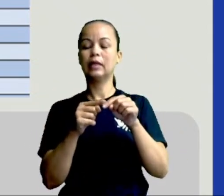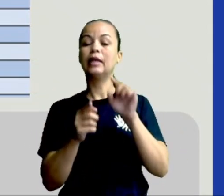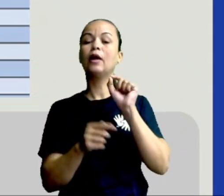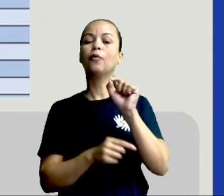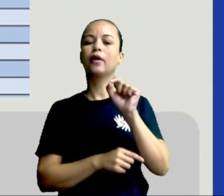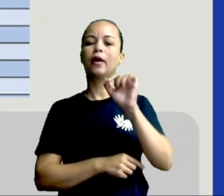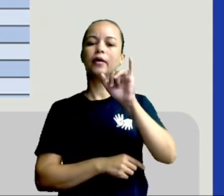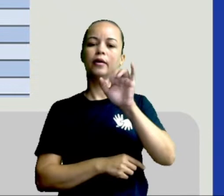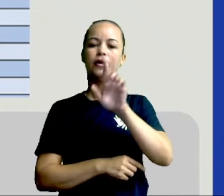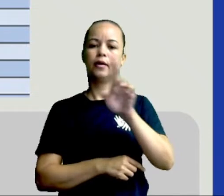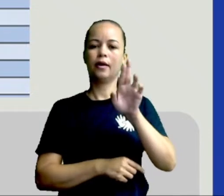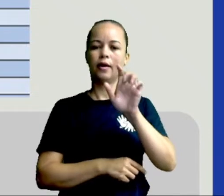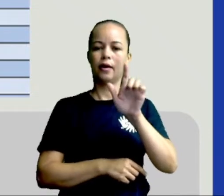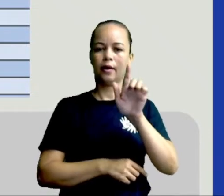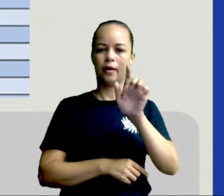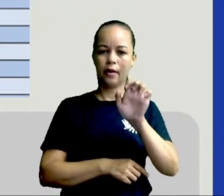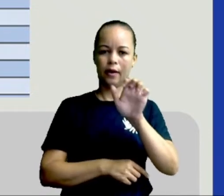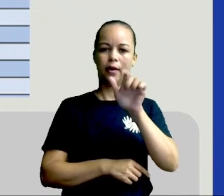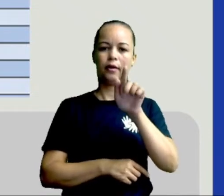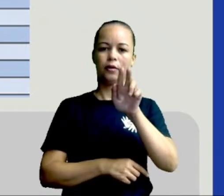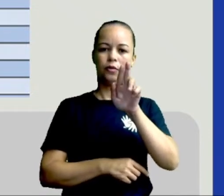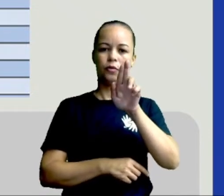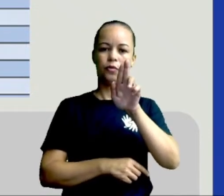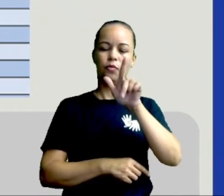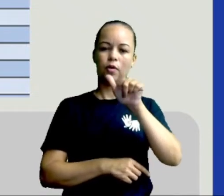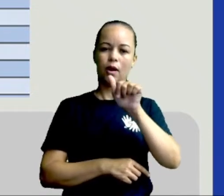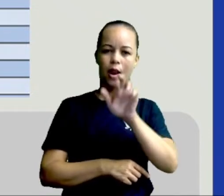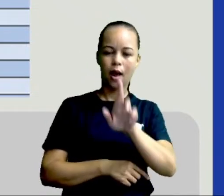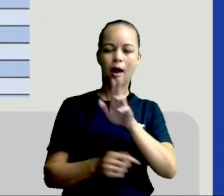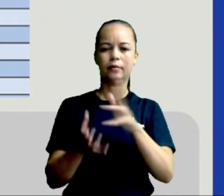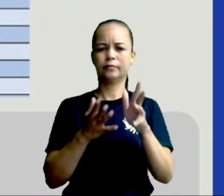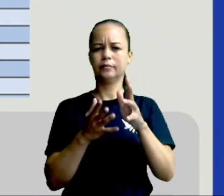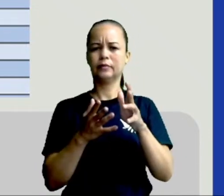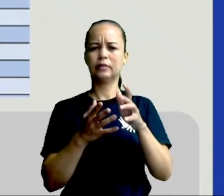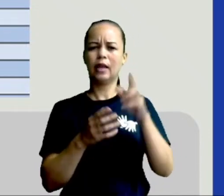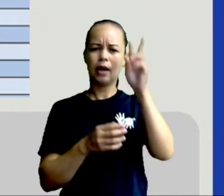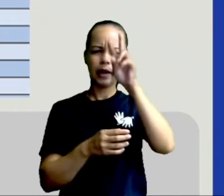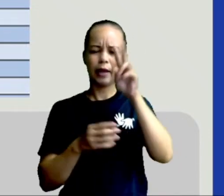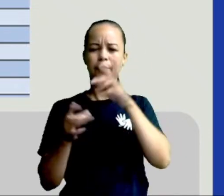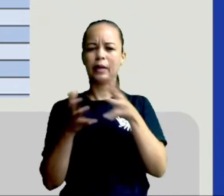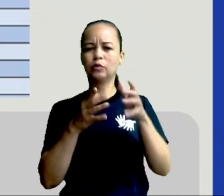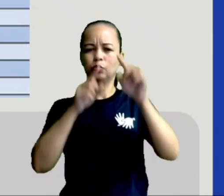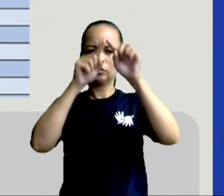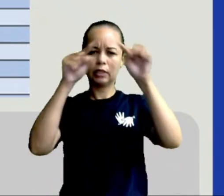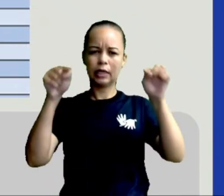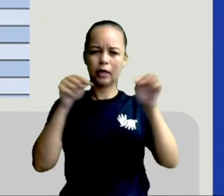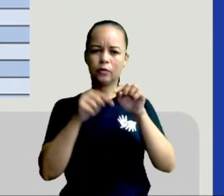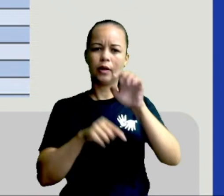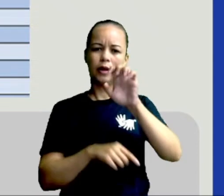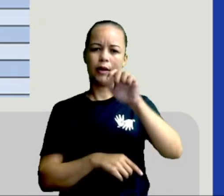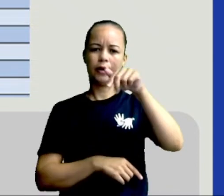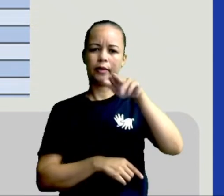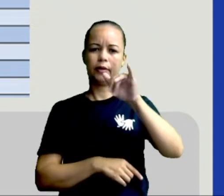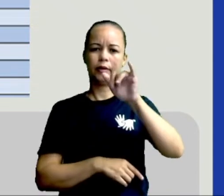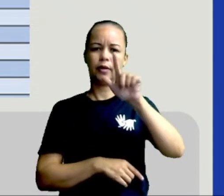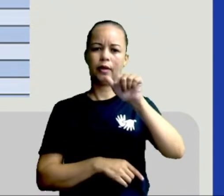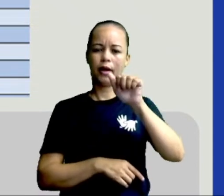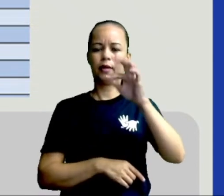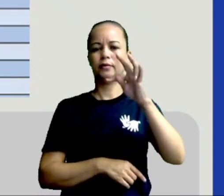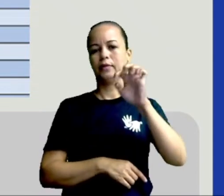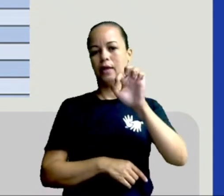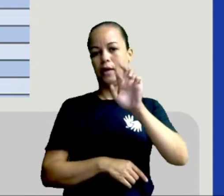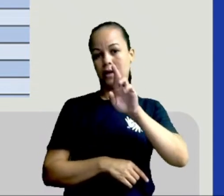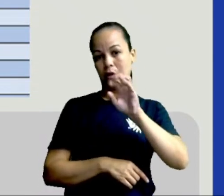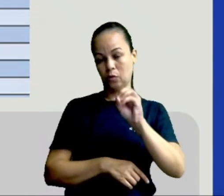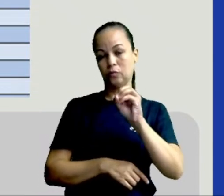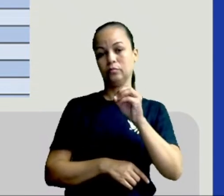quê? Ah, professora, tem triângulo que tem medida diferente. Mas lembra lá do triângulo equilátero? O triângulo equilátero ele tem 3 lados e ele